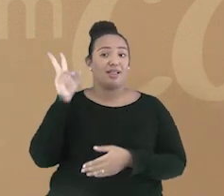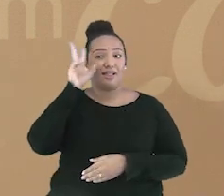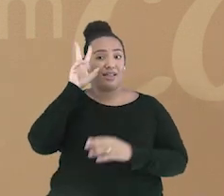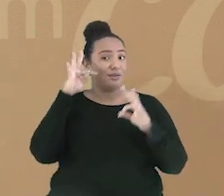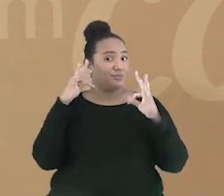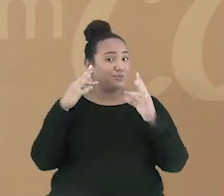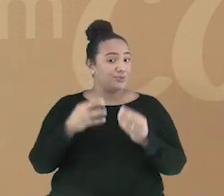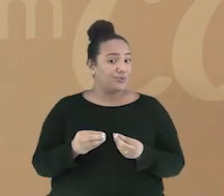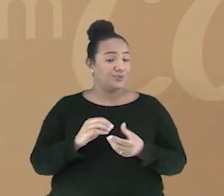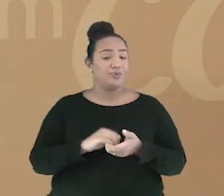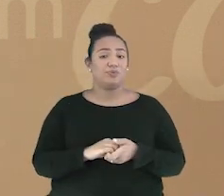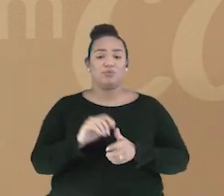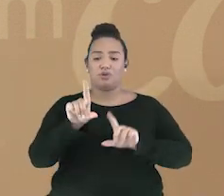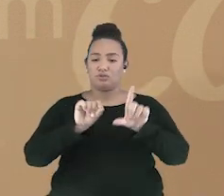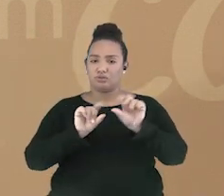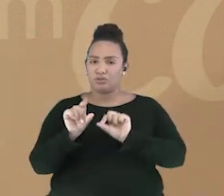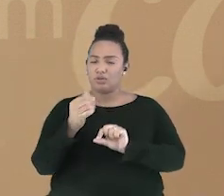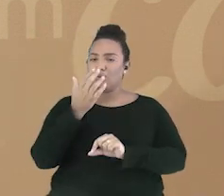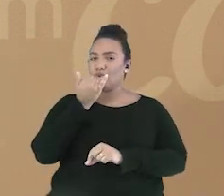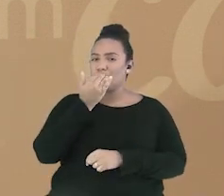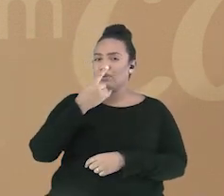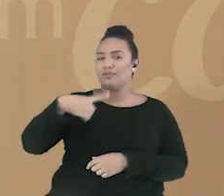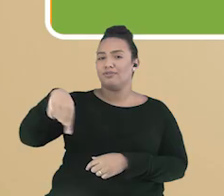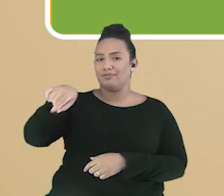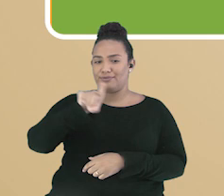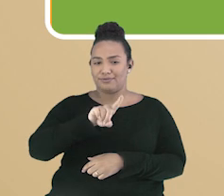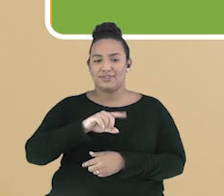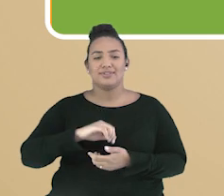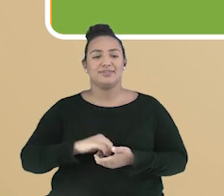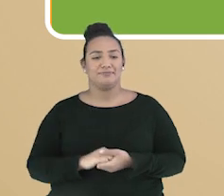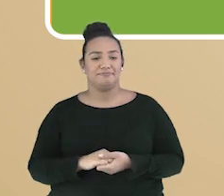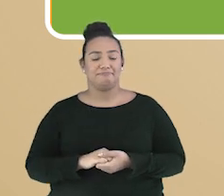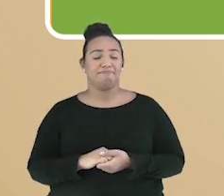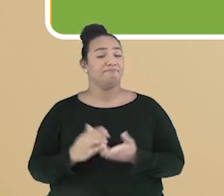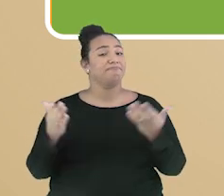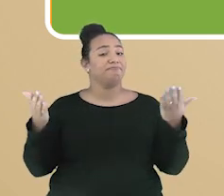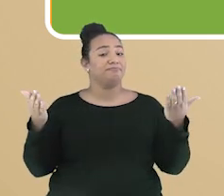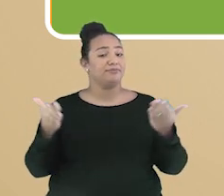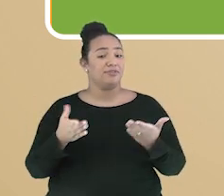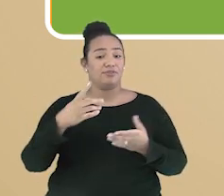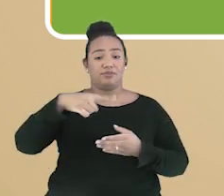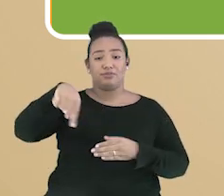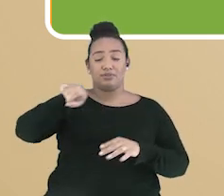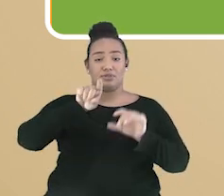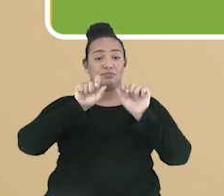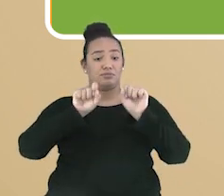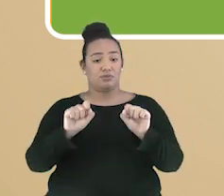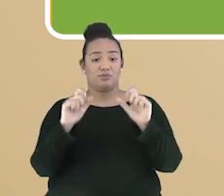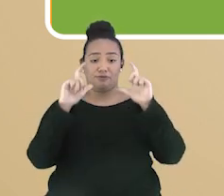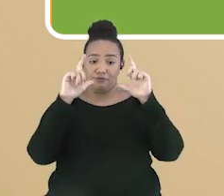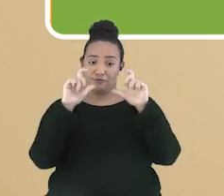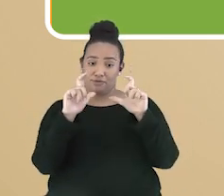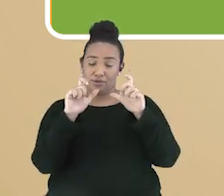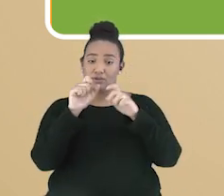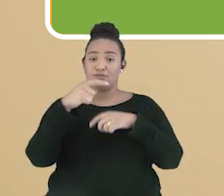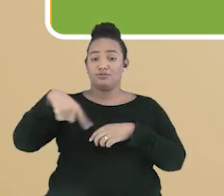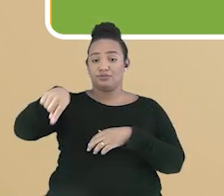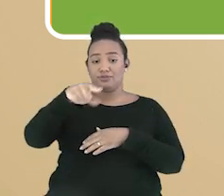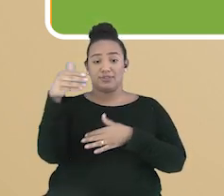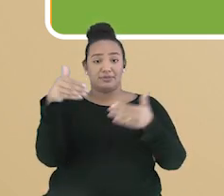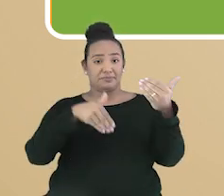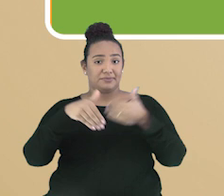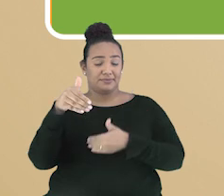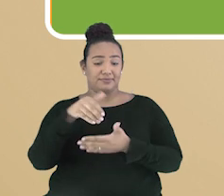ao escolher os seus alimentos que vão ser consumidos. E agora, já podem enviar uma foto de sua participação